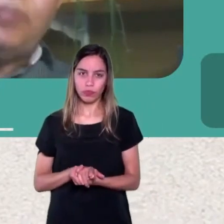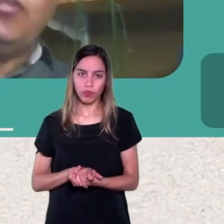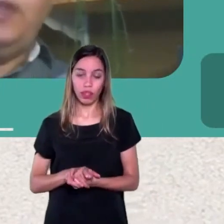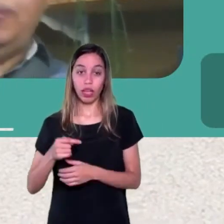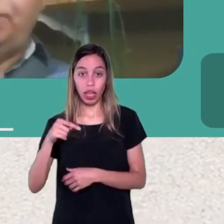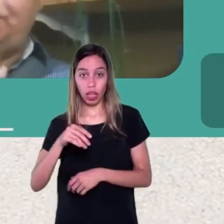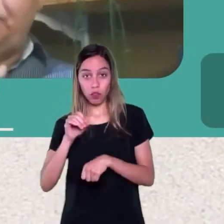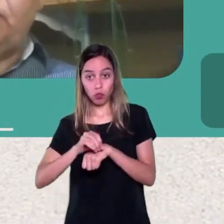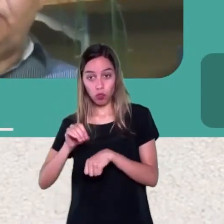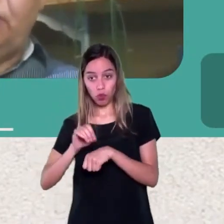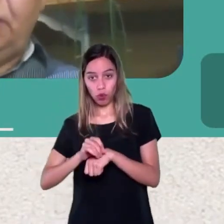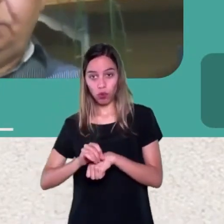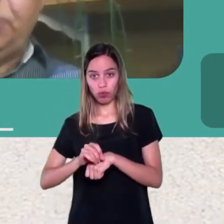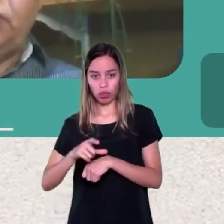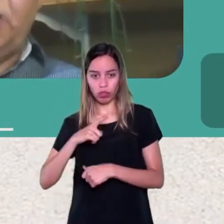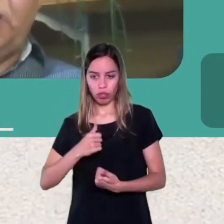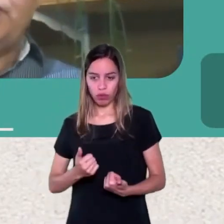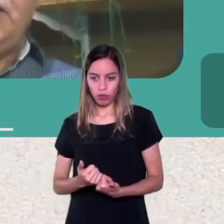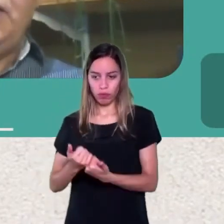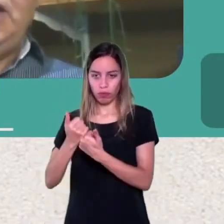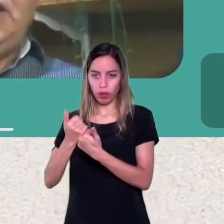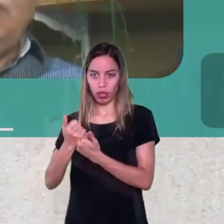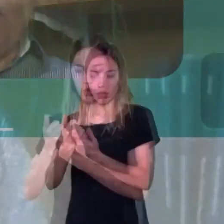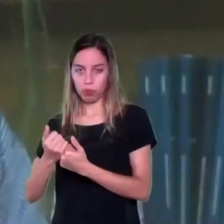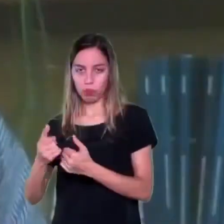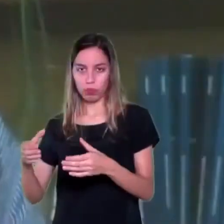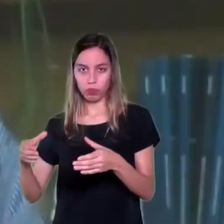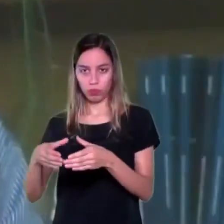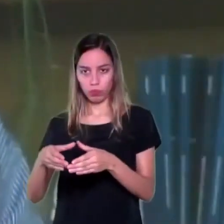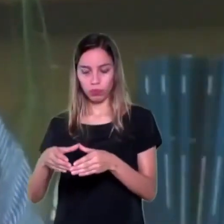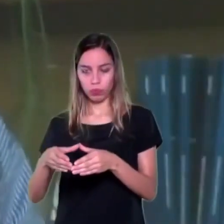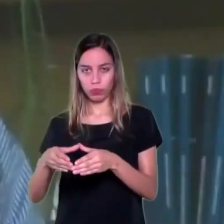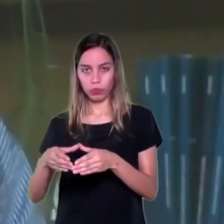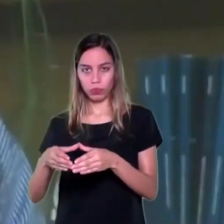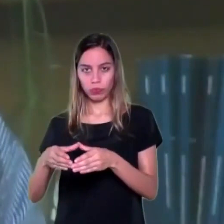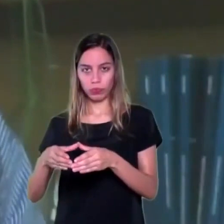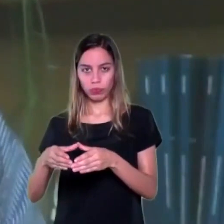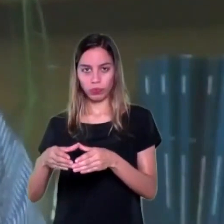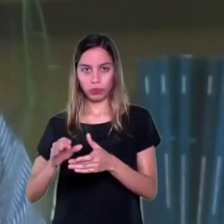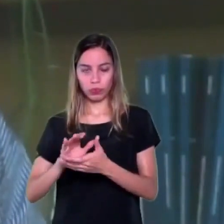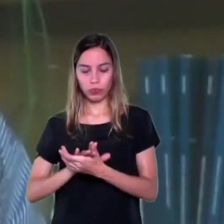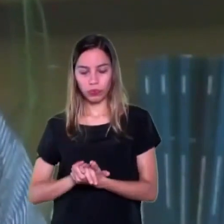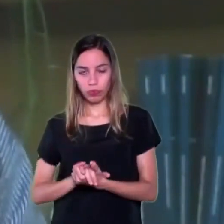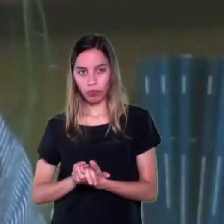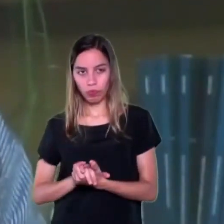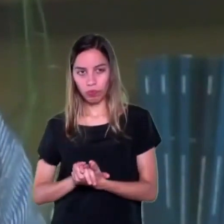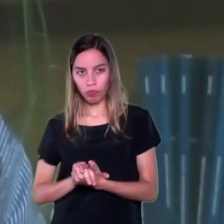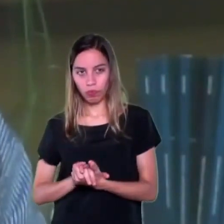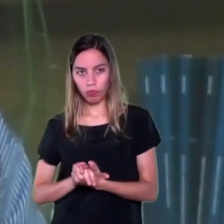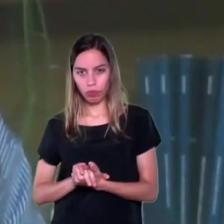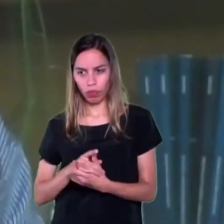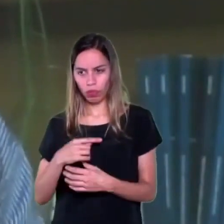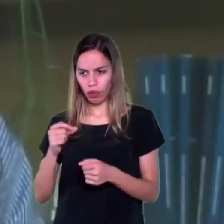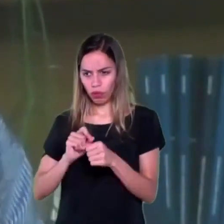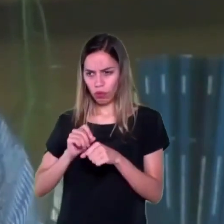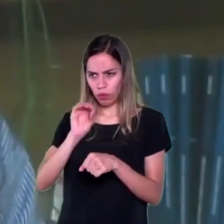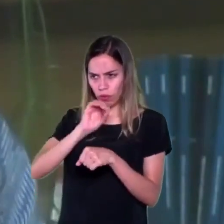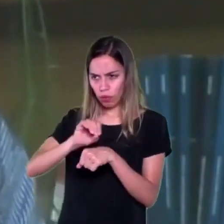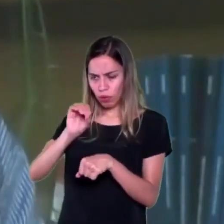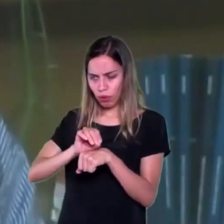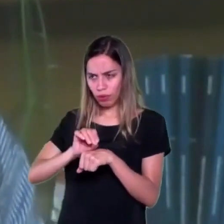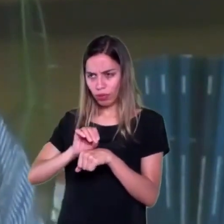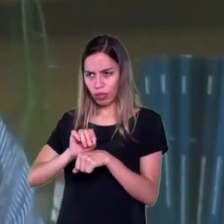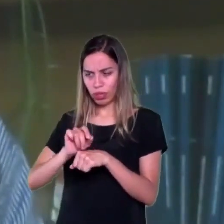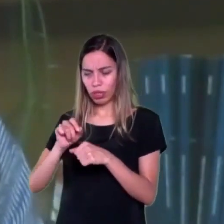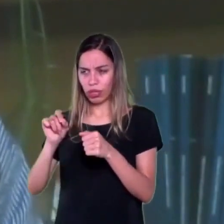foi patrocinada por este projeto, e nós fizemos a oficina, e o